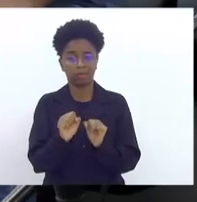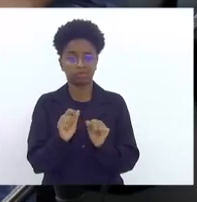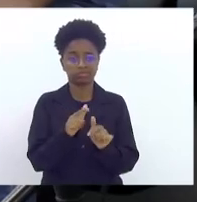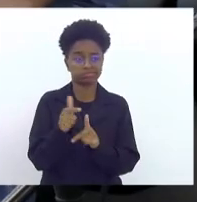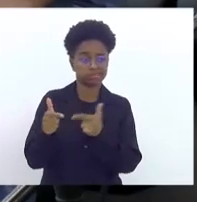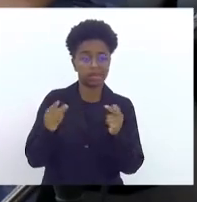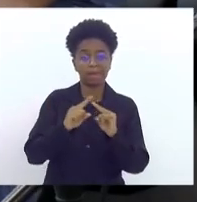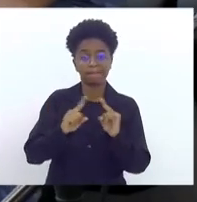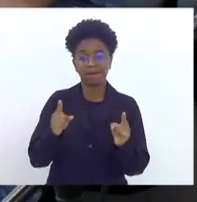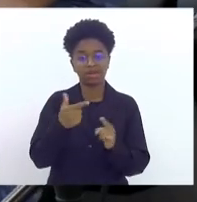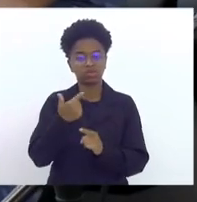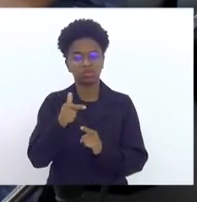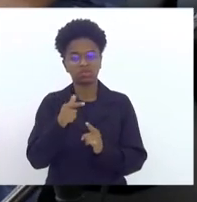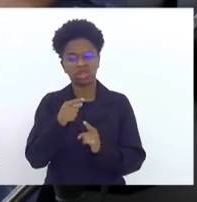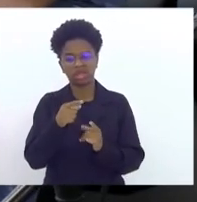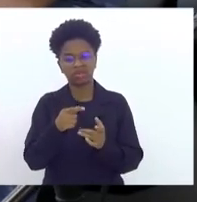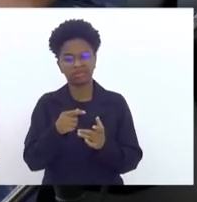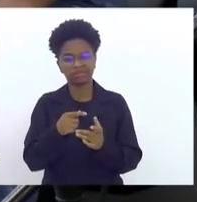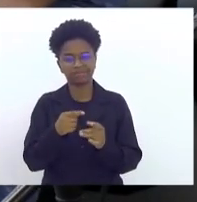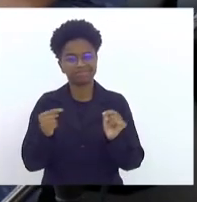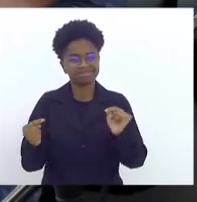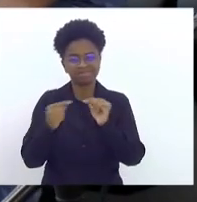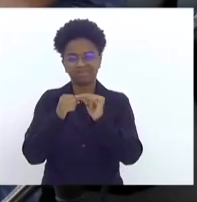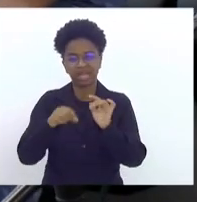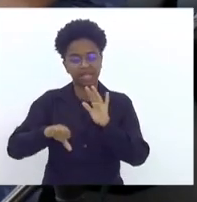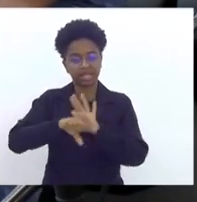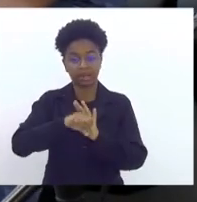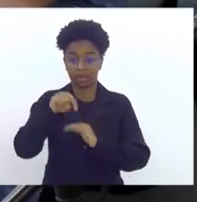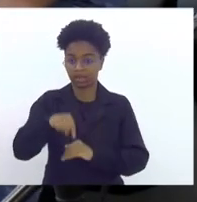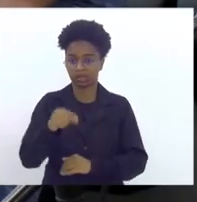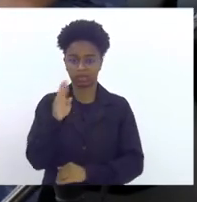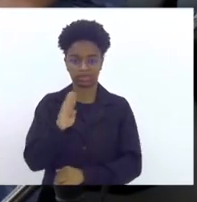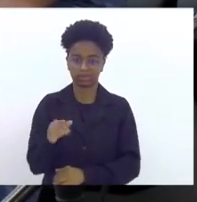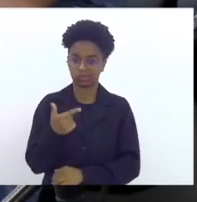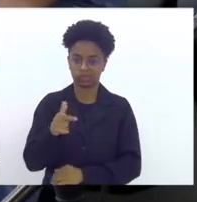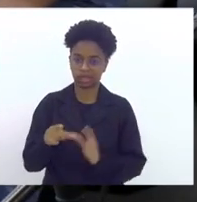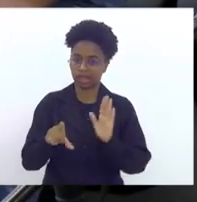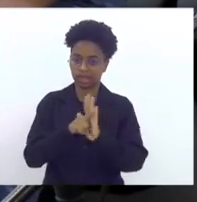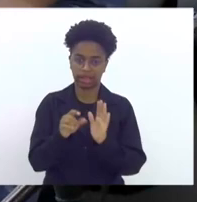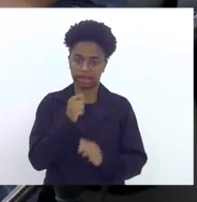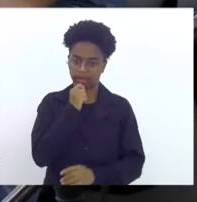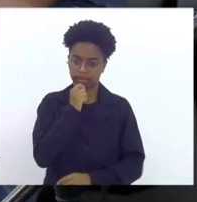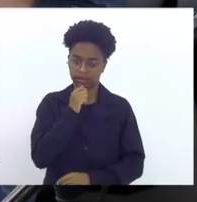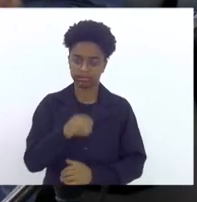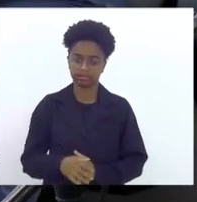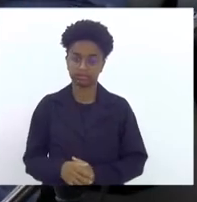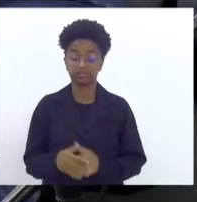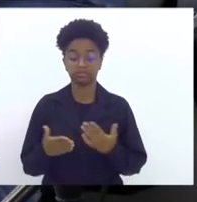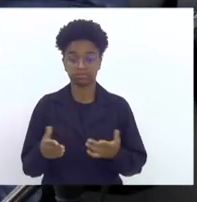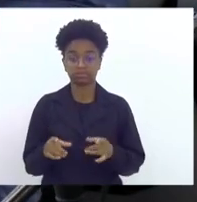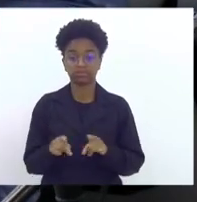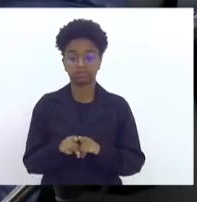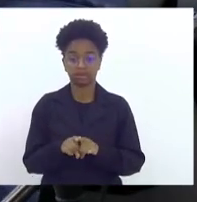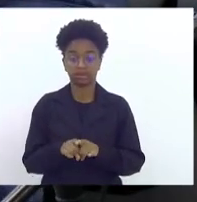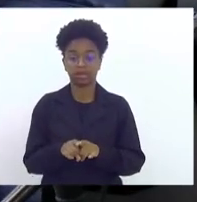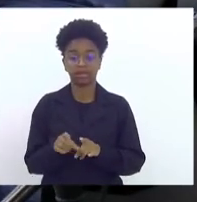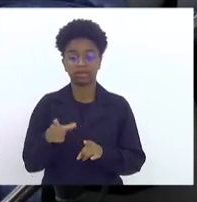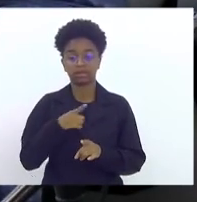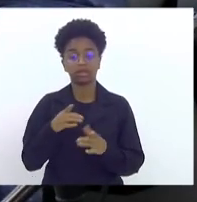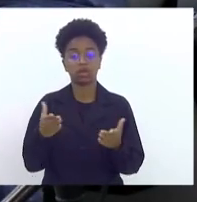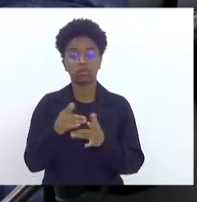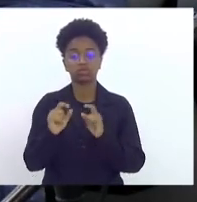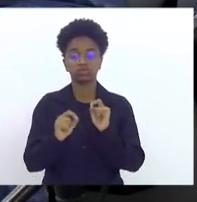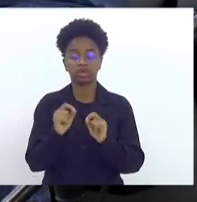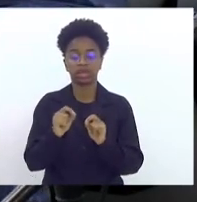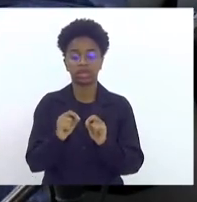não temos uma multiplicação suficiente o que nós temos hoje em Vazão dispositiva eletrônico do artigo